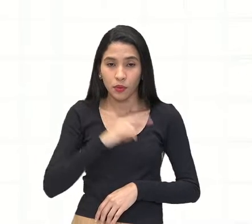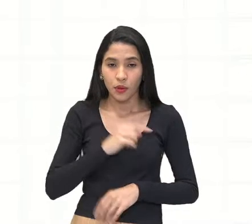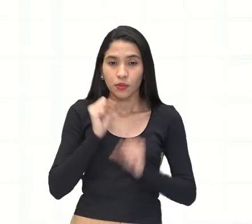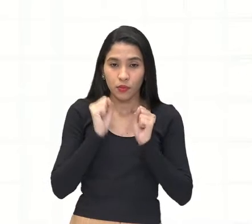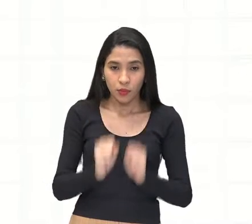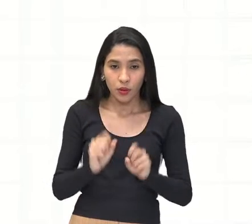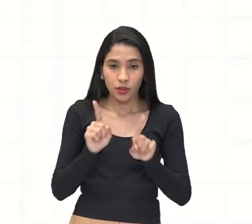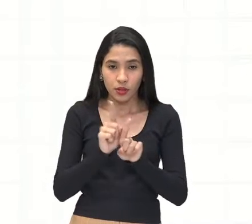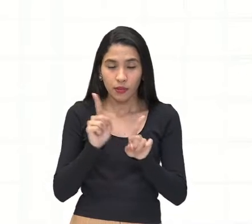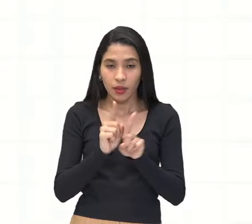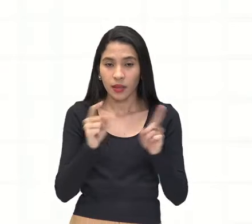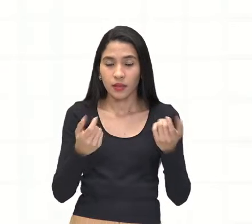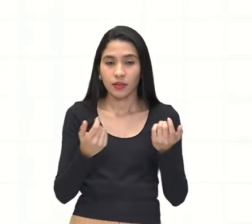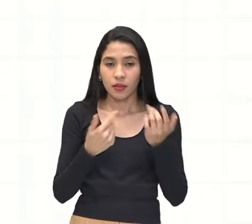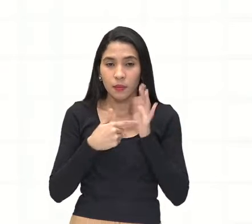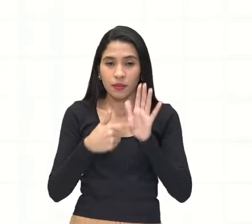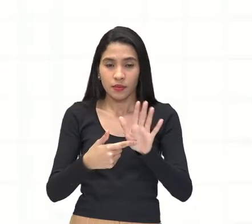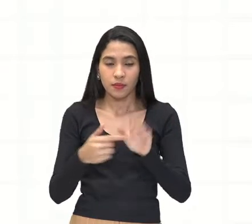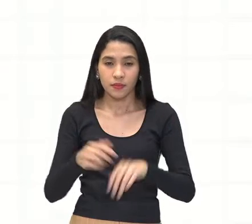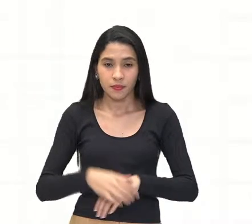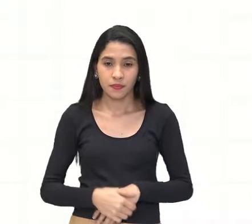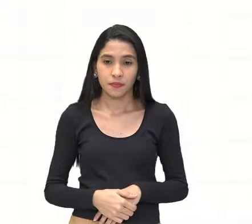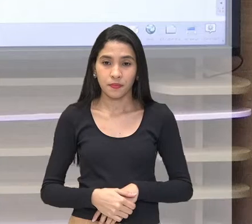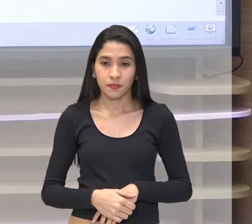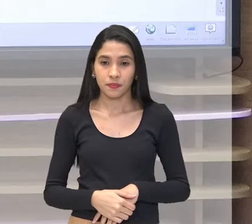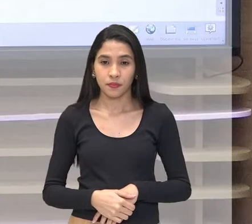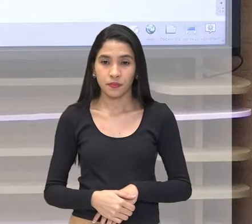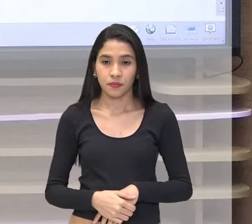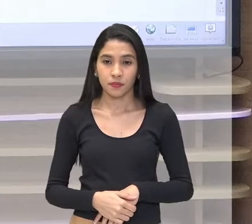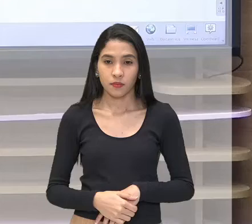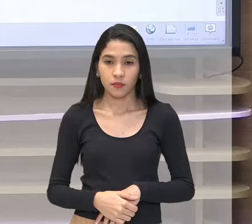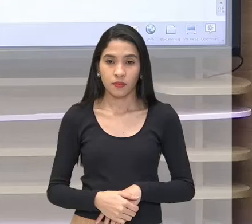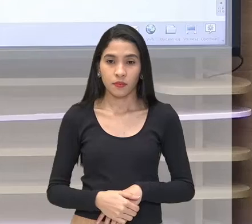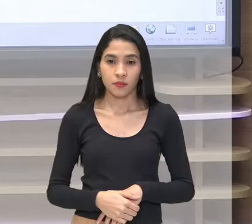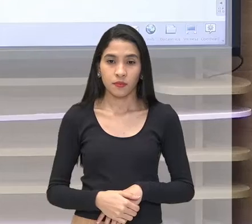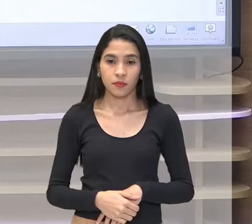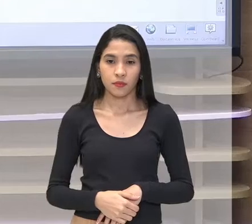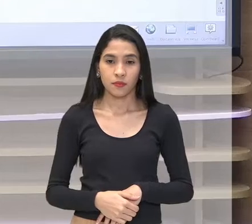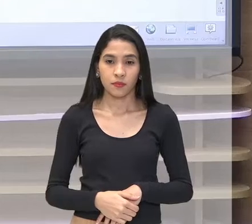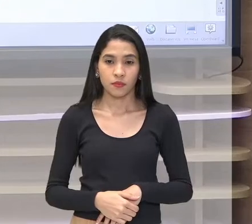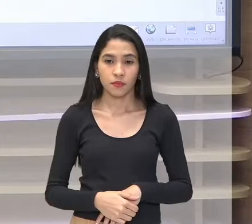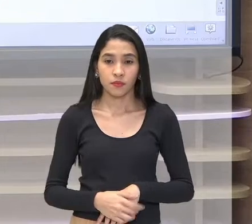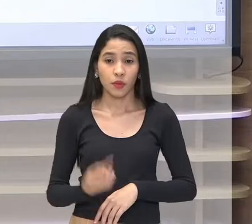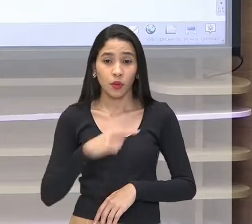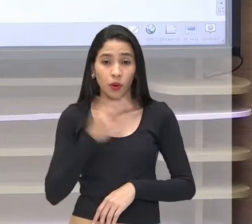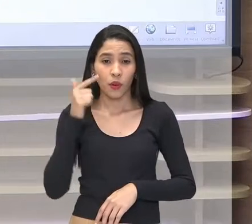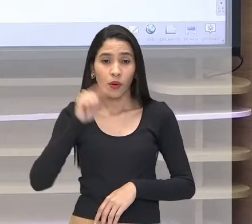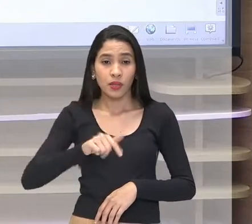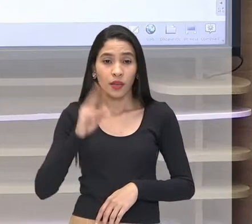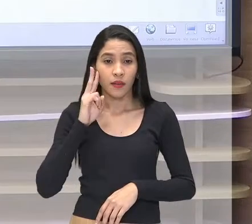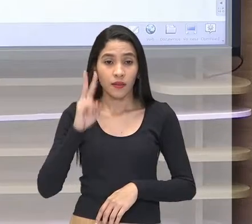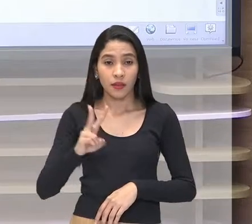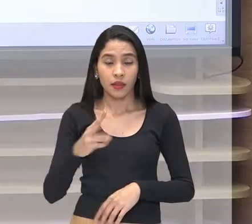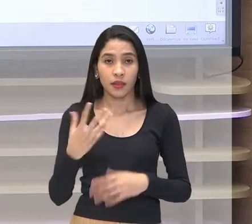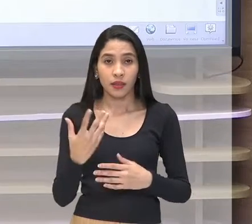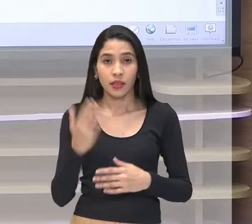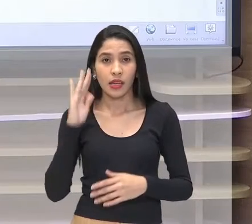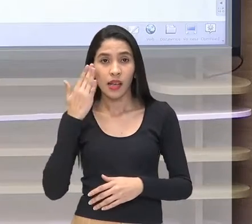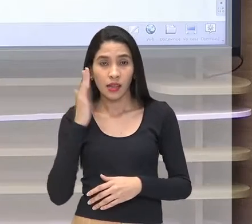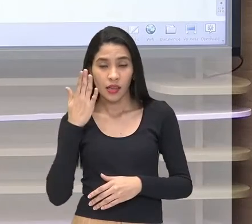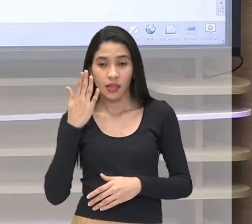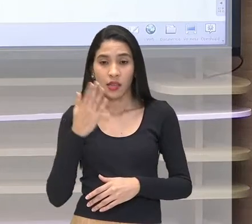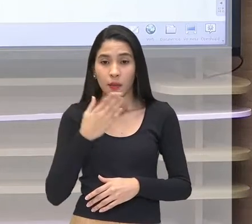pode dar também é quanto que a gente consegue enxergar, que a gente consegue